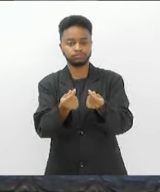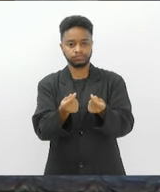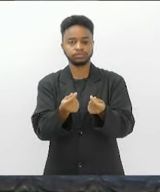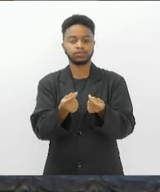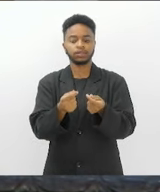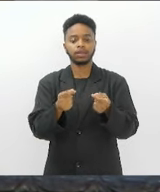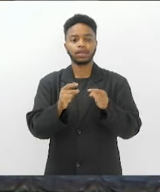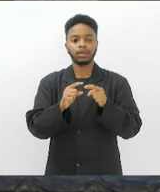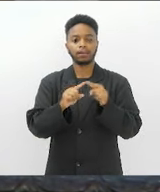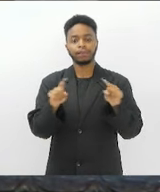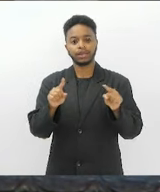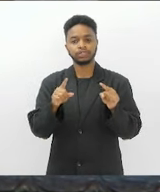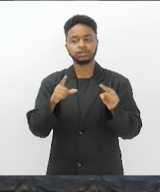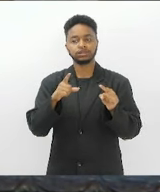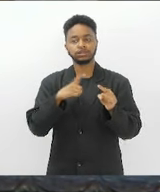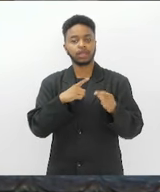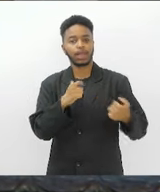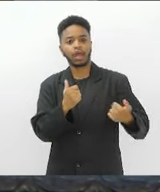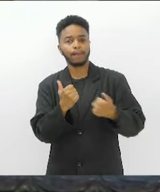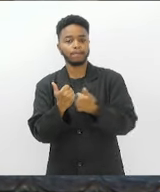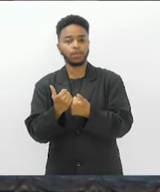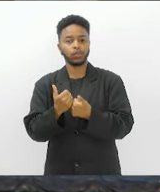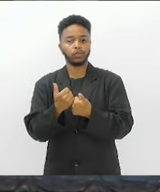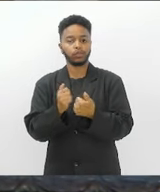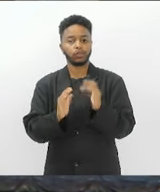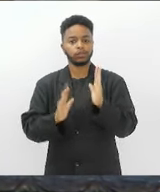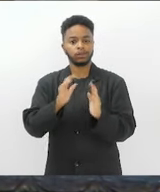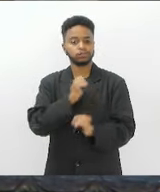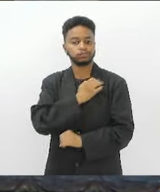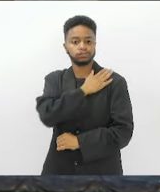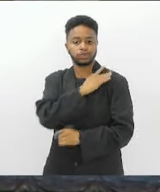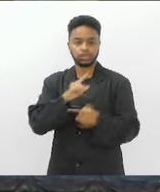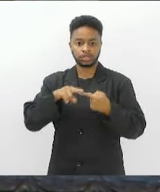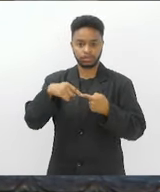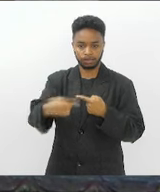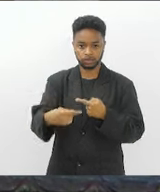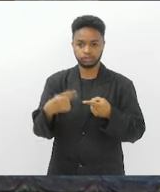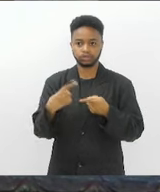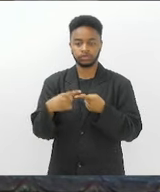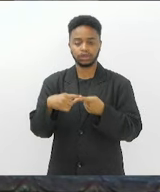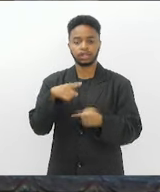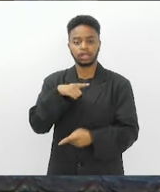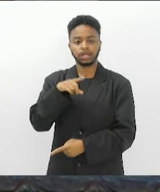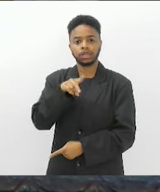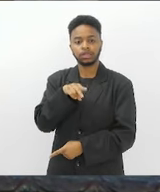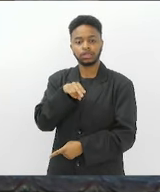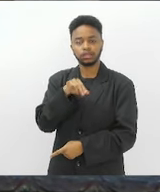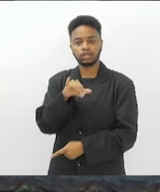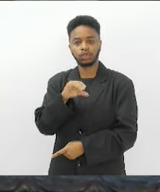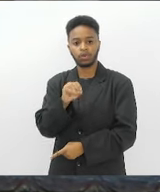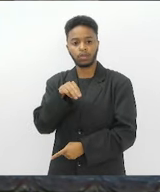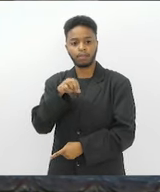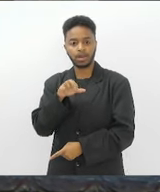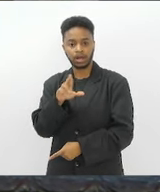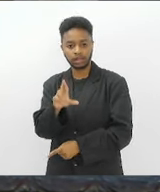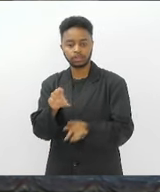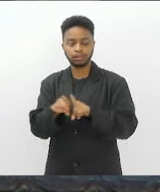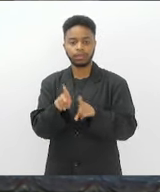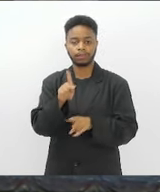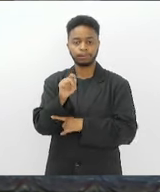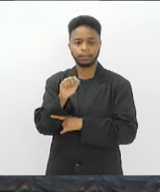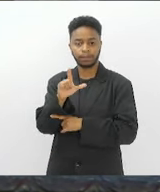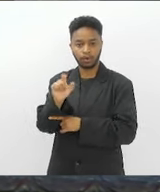arrepende-se do apoio à ditadura logo depois. Quer dizer, Niomar Muniz Sodré e Paulo Bittencourt